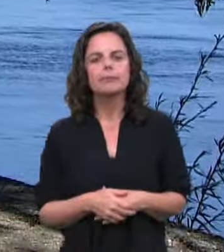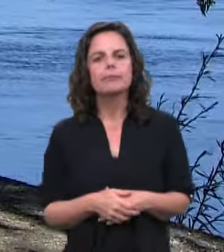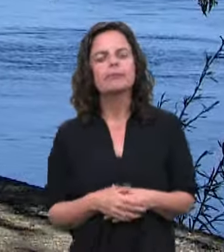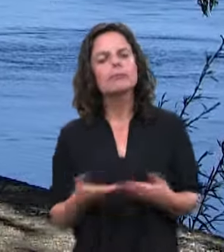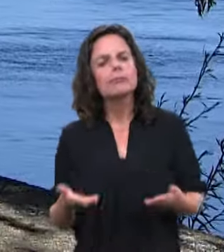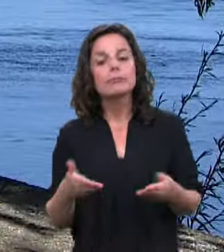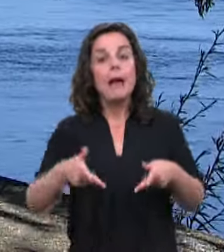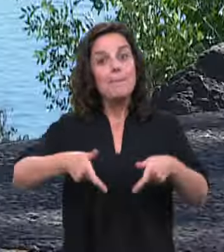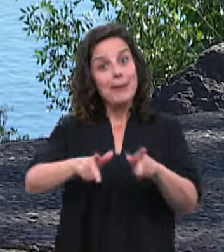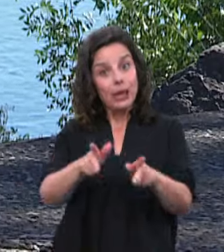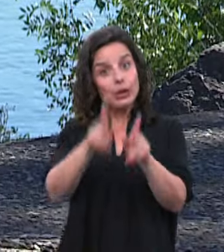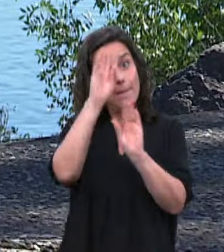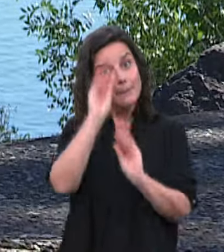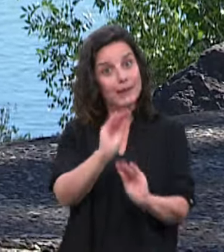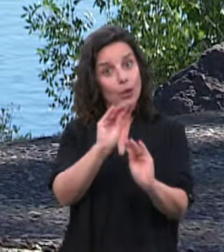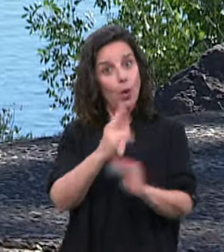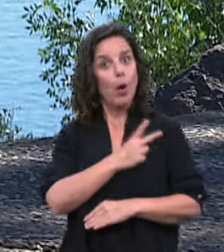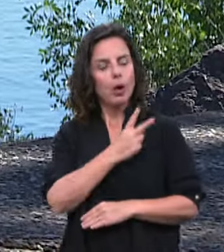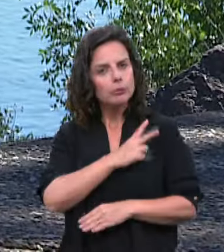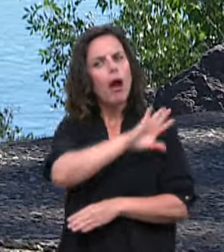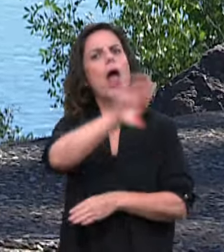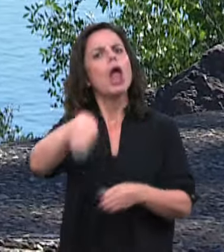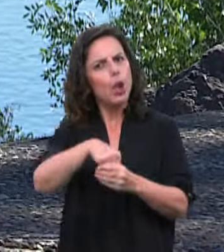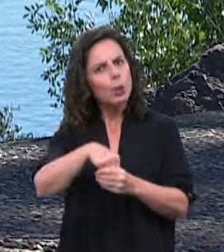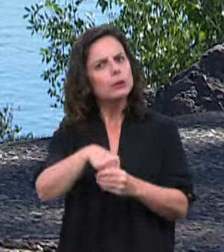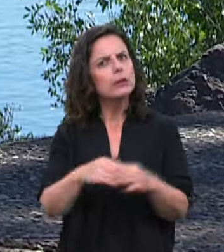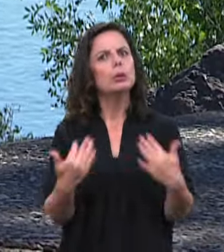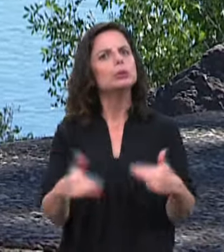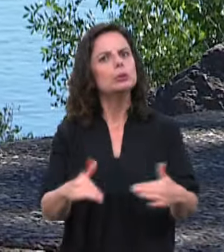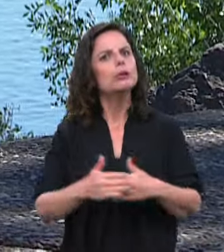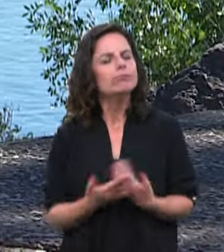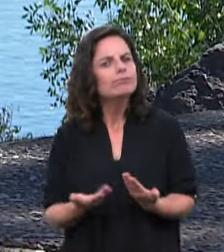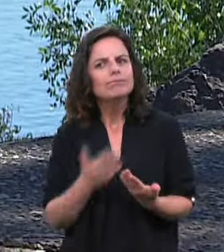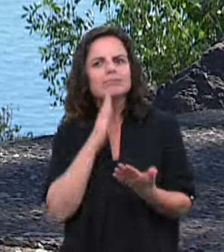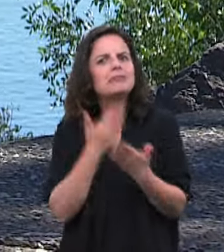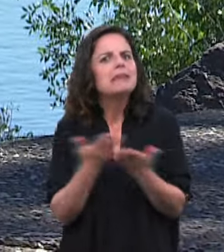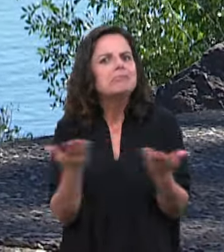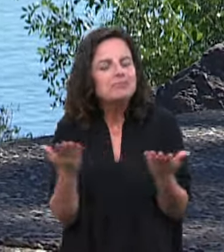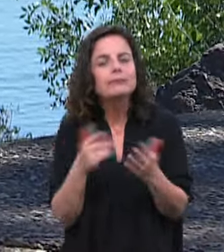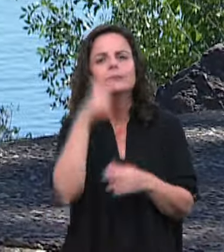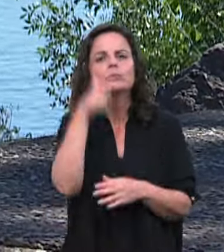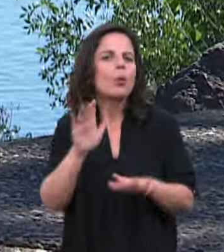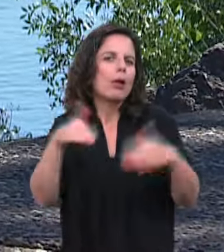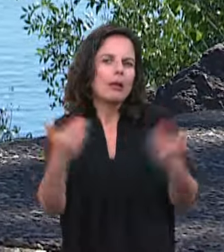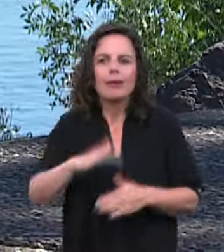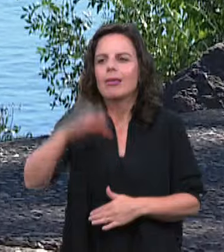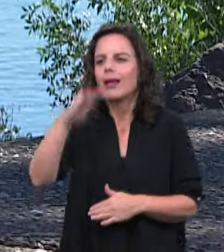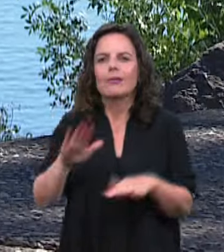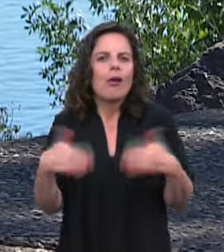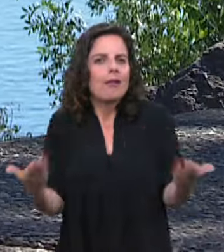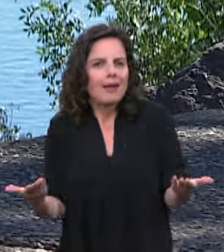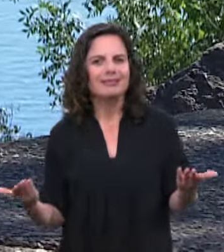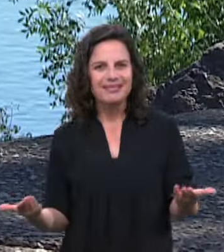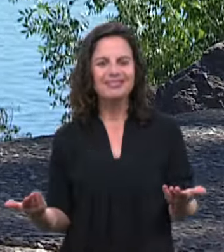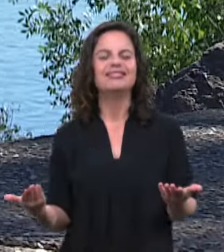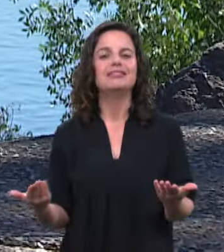método pedagógico da universidade é muito inclusivo, ou seja, permite que qualquer pessoa, de qualquer idade,